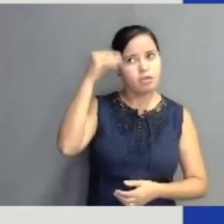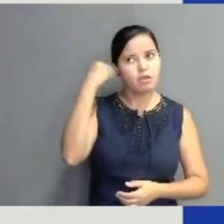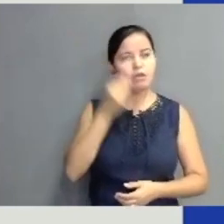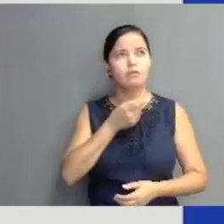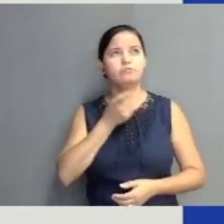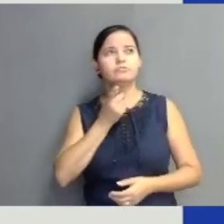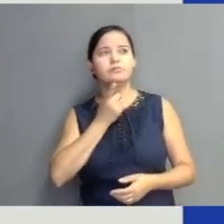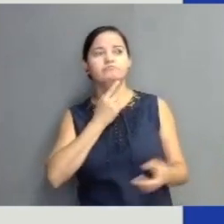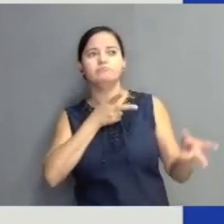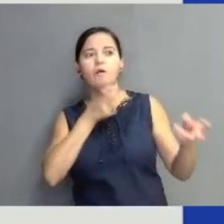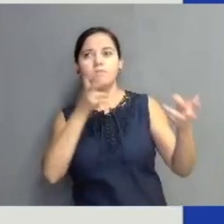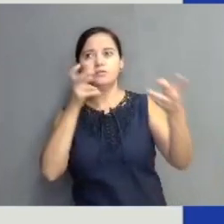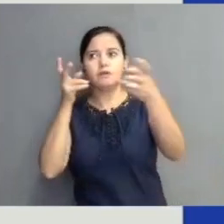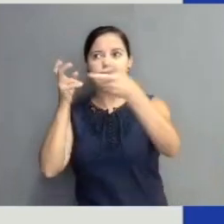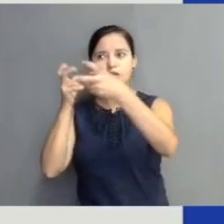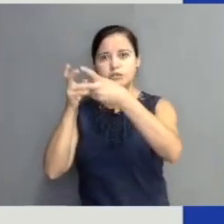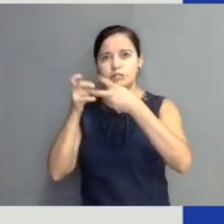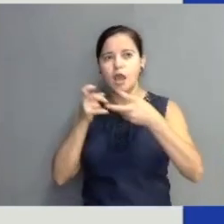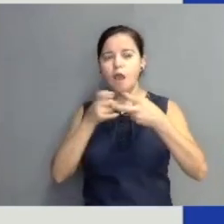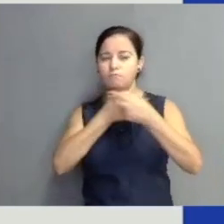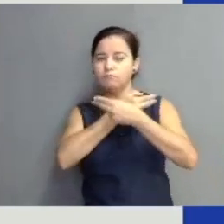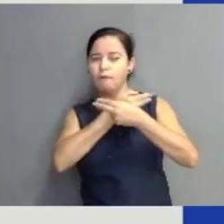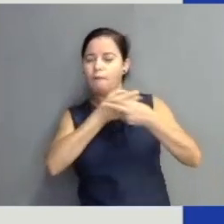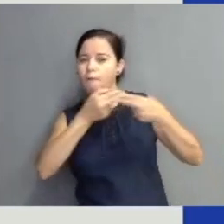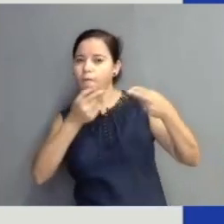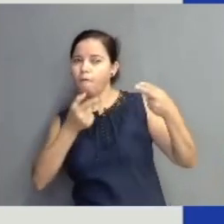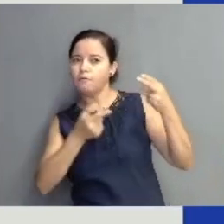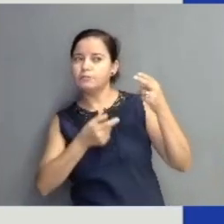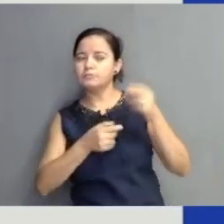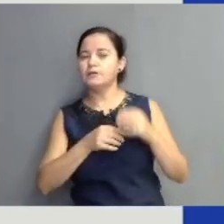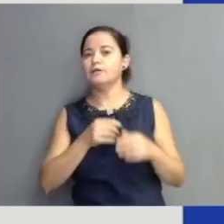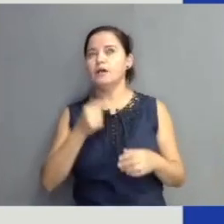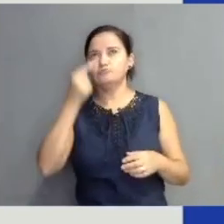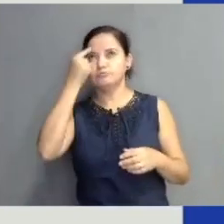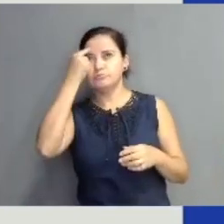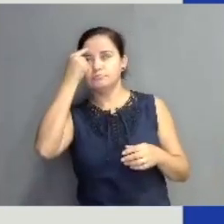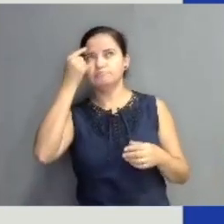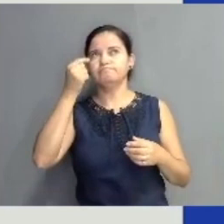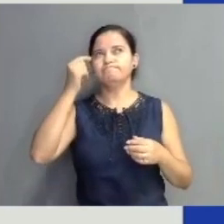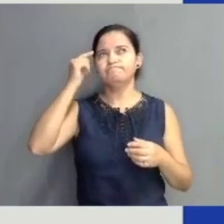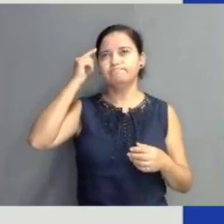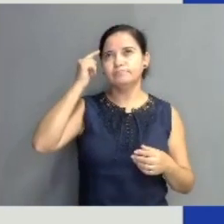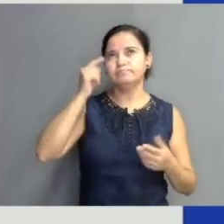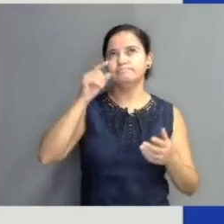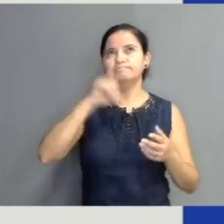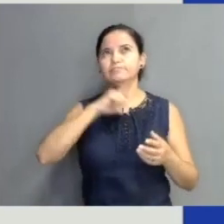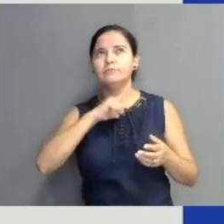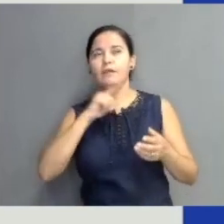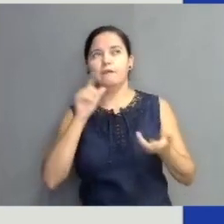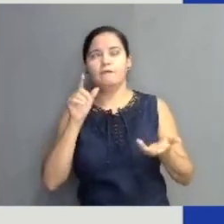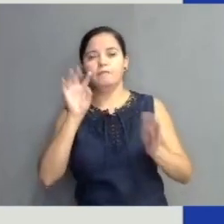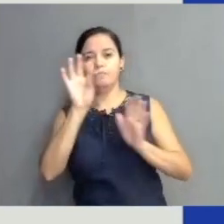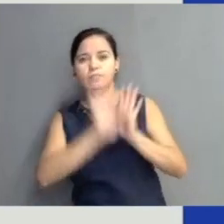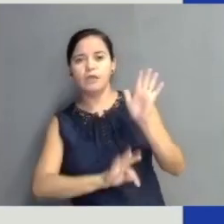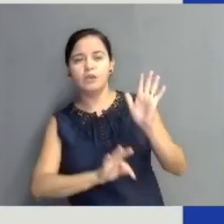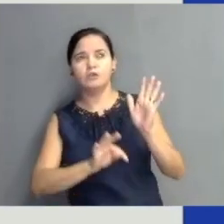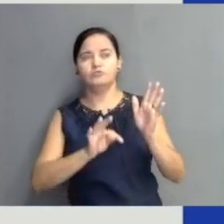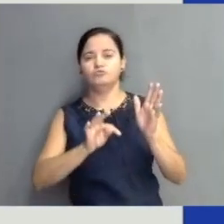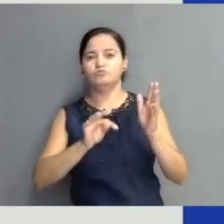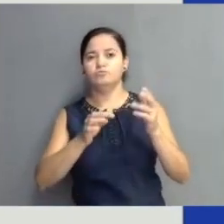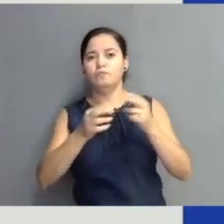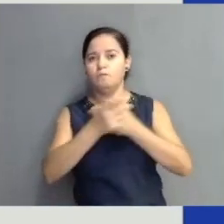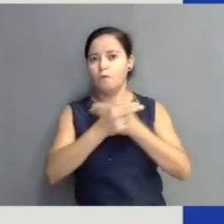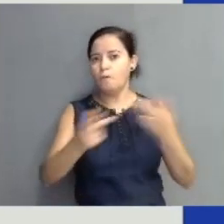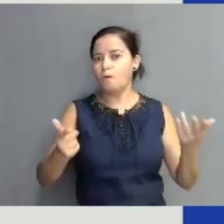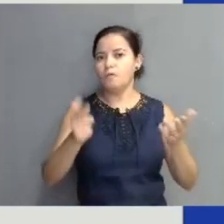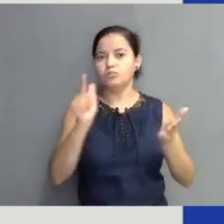da documentação de dados que confirmem a sua validade. Os textos jornalísticos são os que mais se utilizam desse